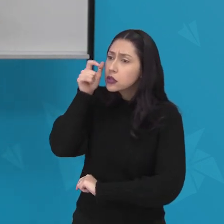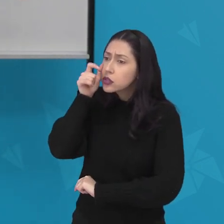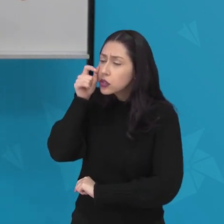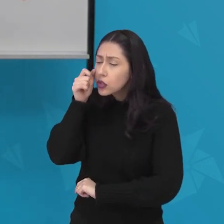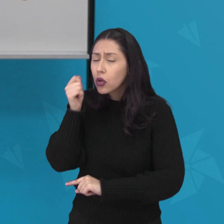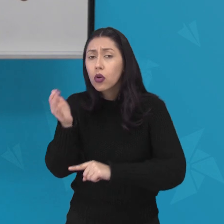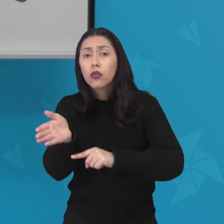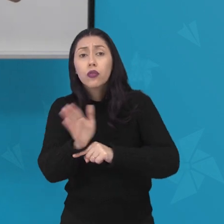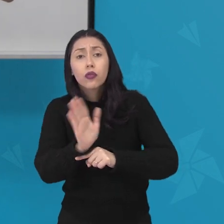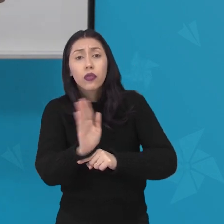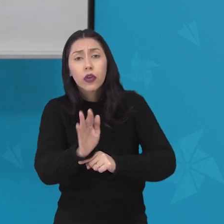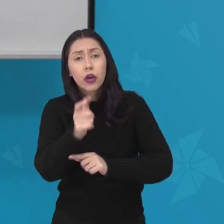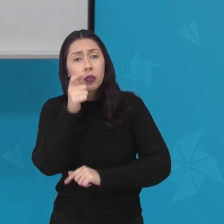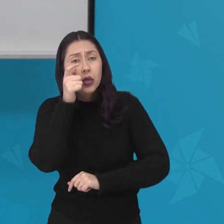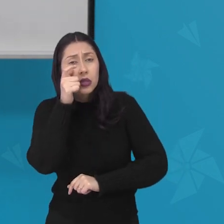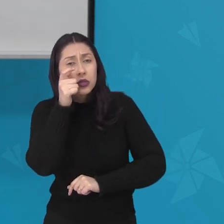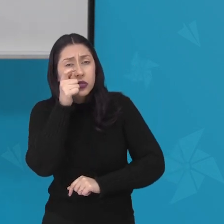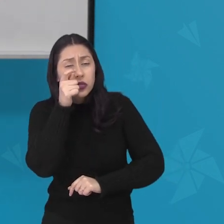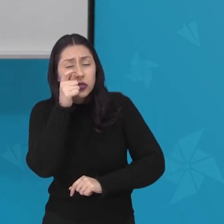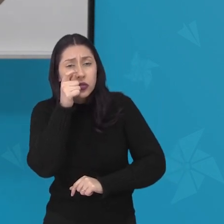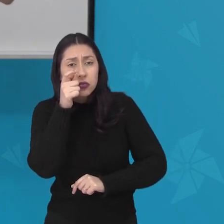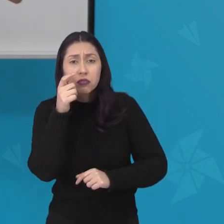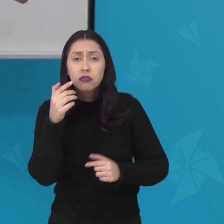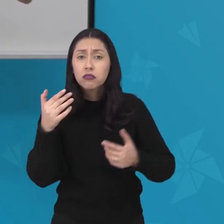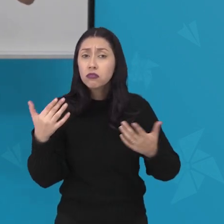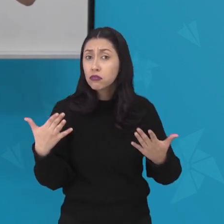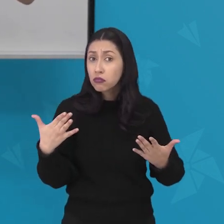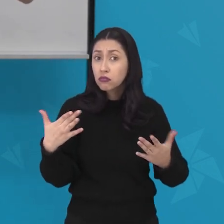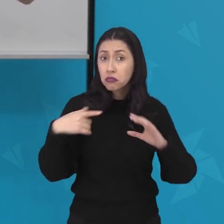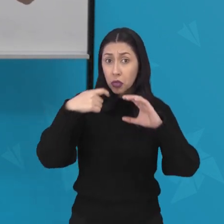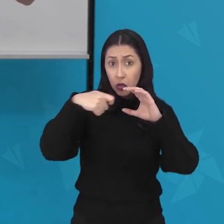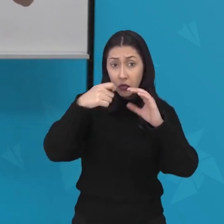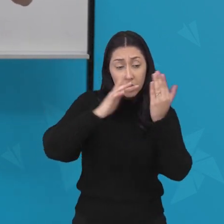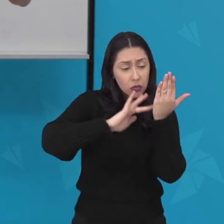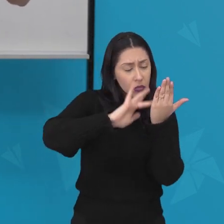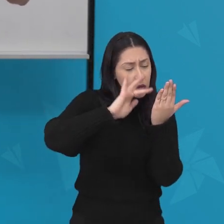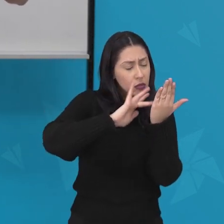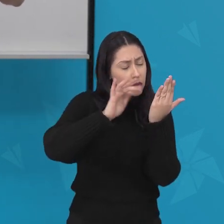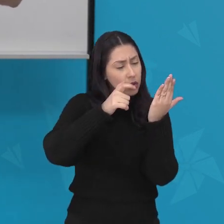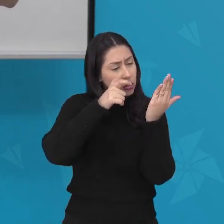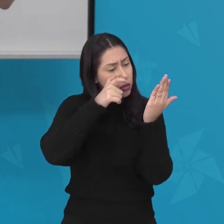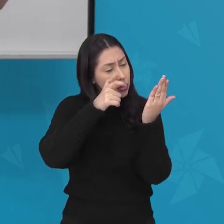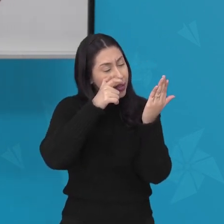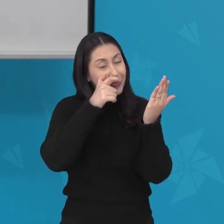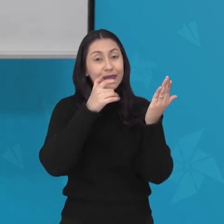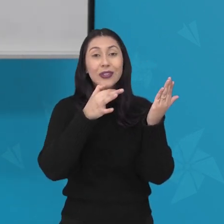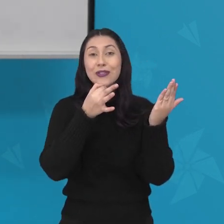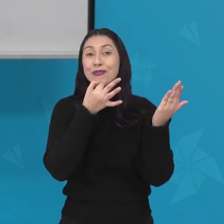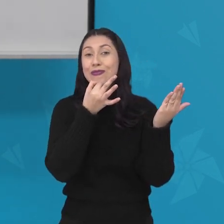filme assistido no cinema, em casa, um vídeo no celular, né?